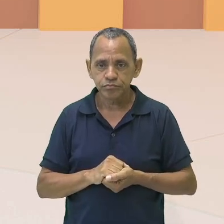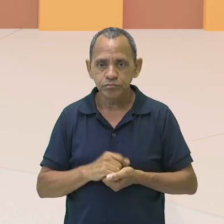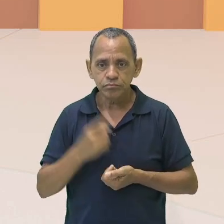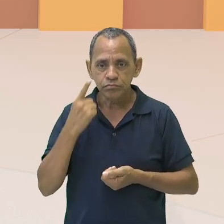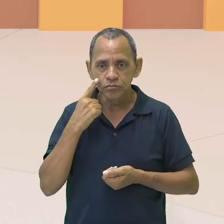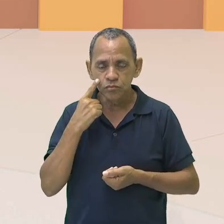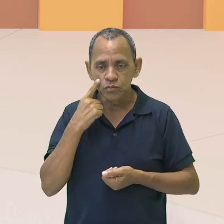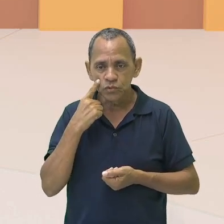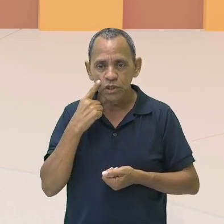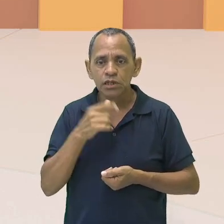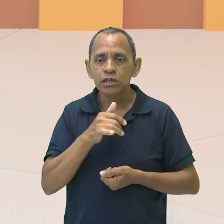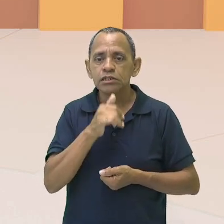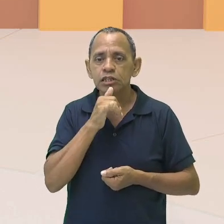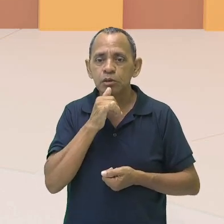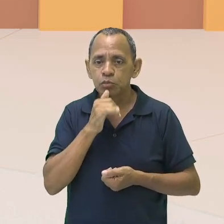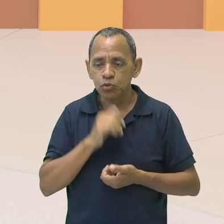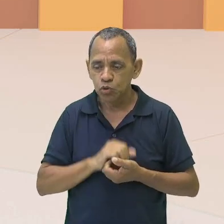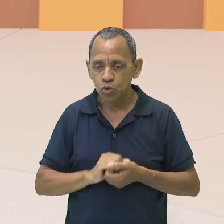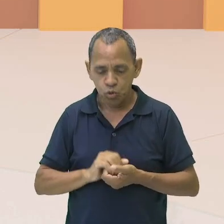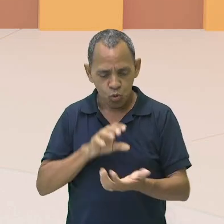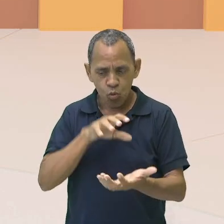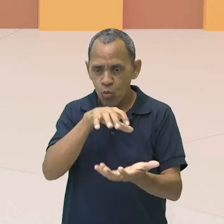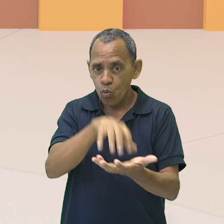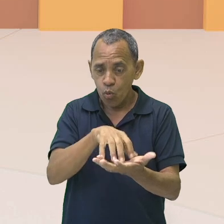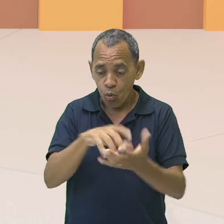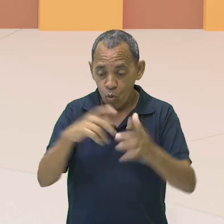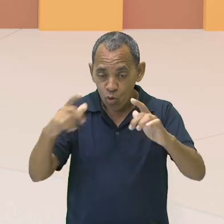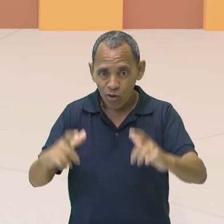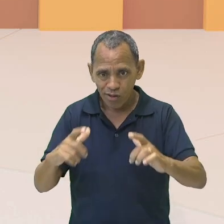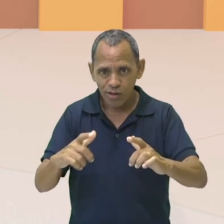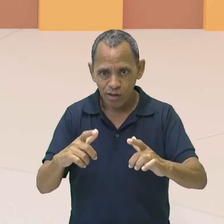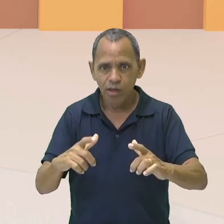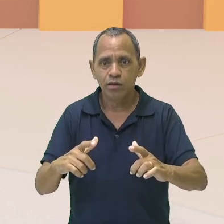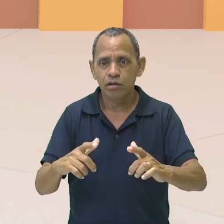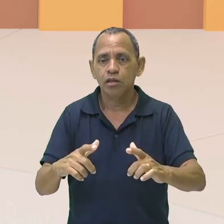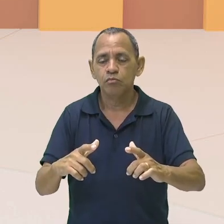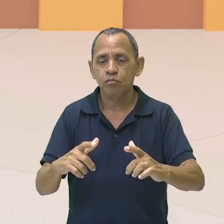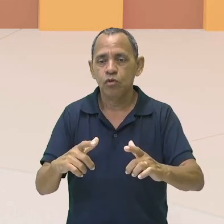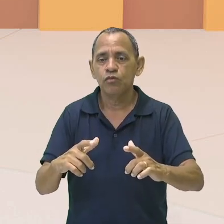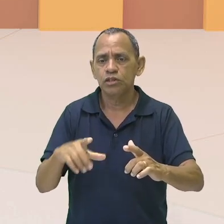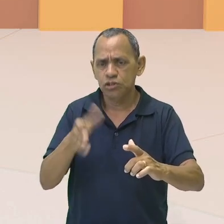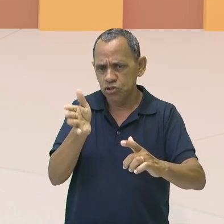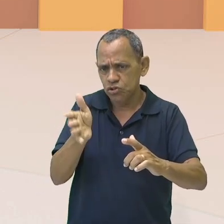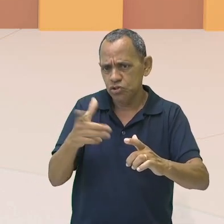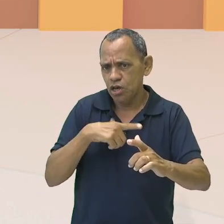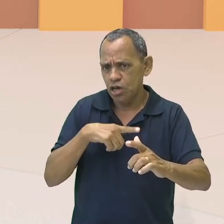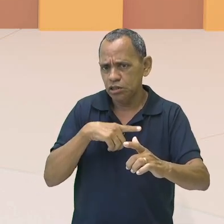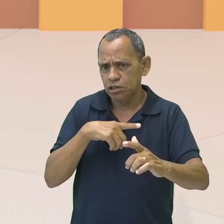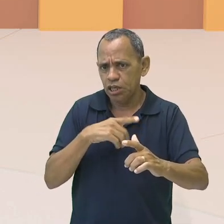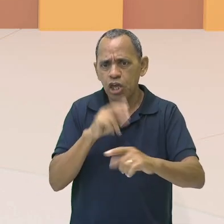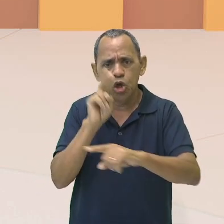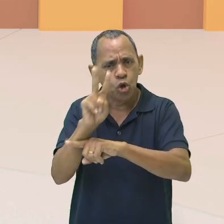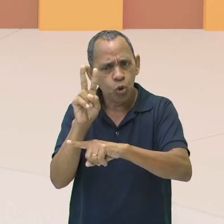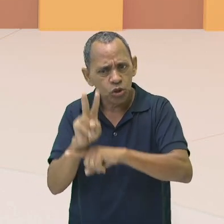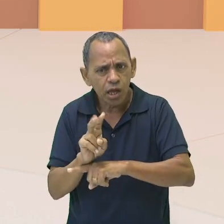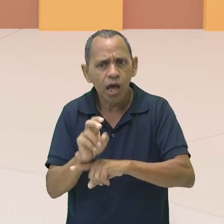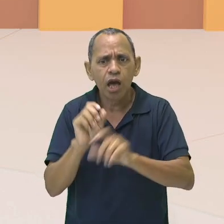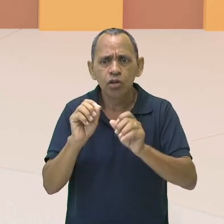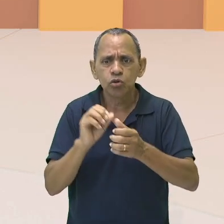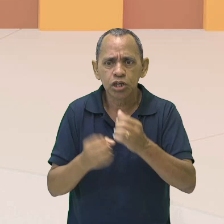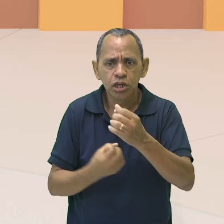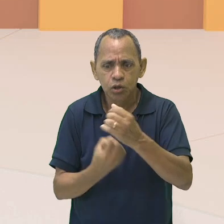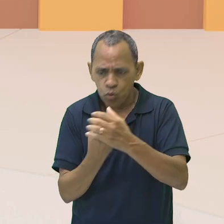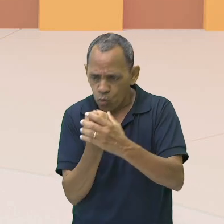fazenda que já existe, ela tem todo um processo de modernização, criação de animais com certo cuidado, as plantações ali,